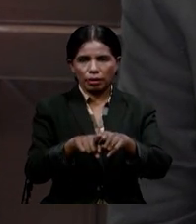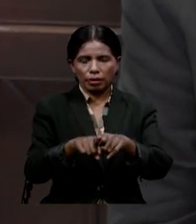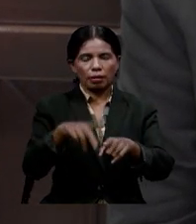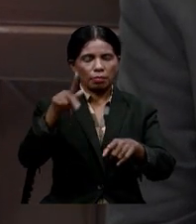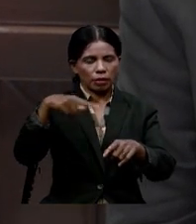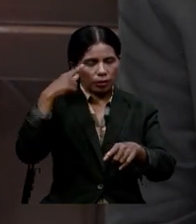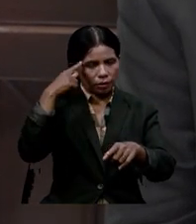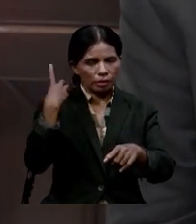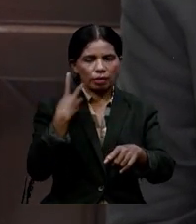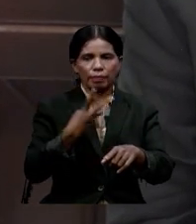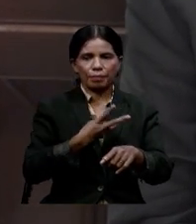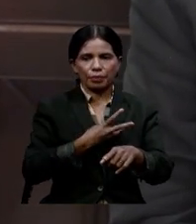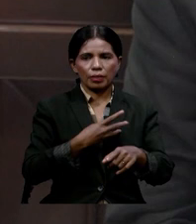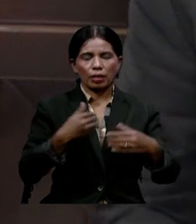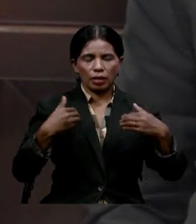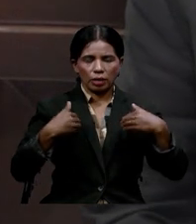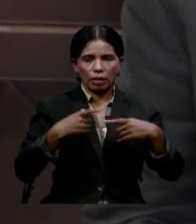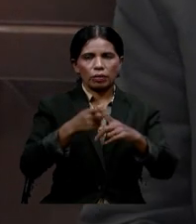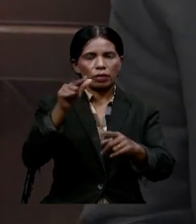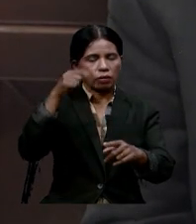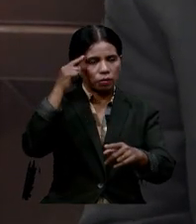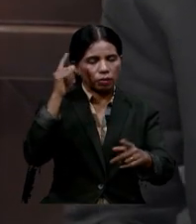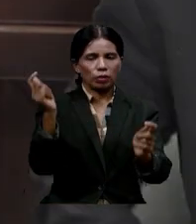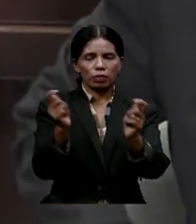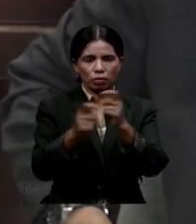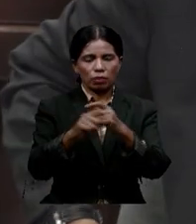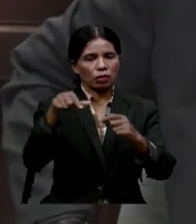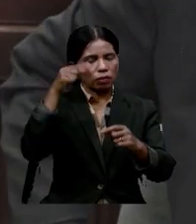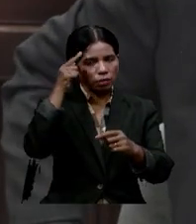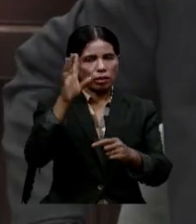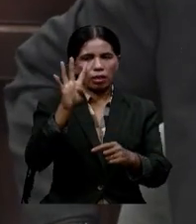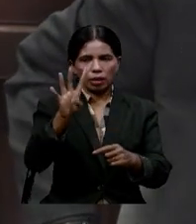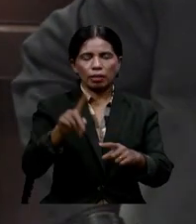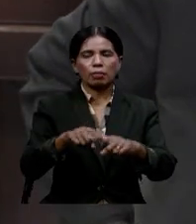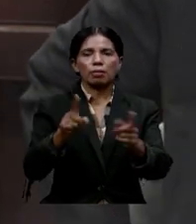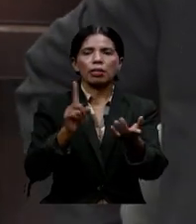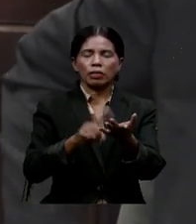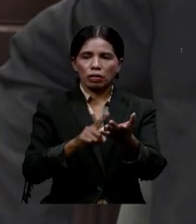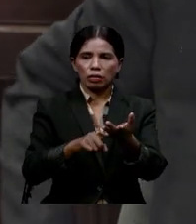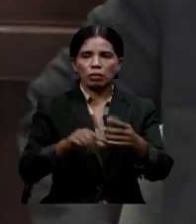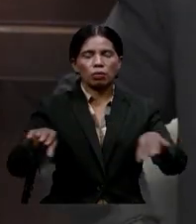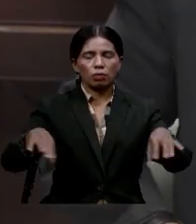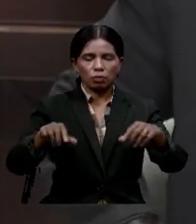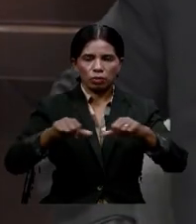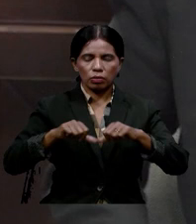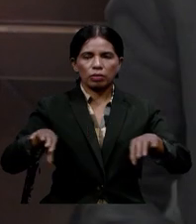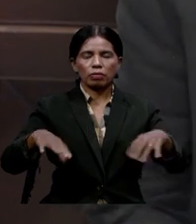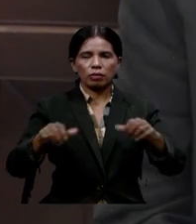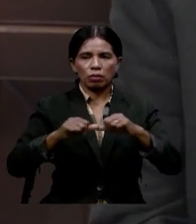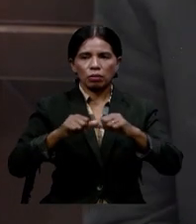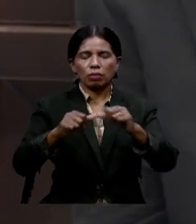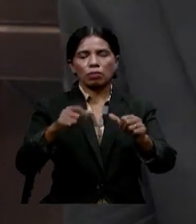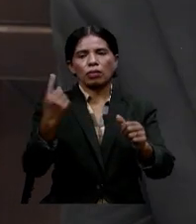e a mudança de governação, troca do governo, mas a discussão no grupo de trabalho não continua. Também é